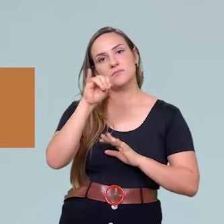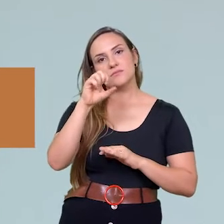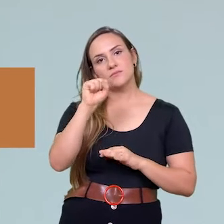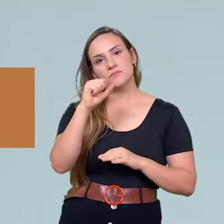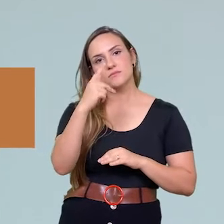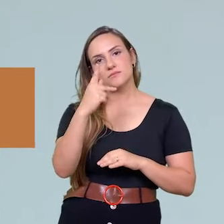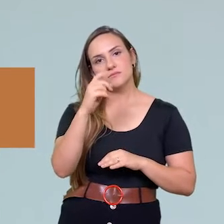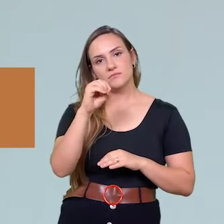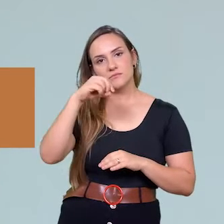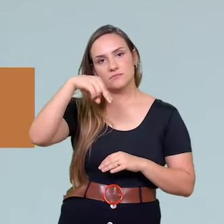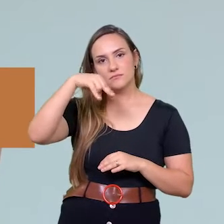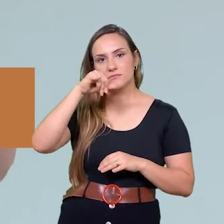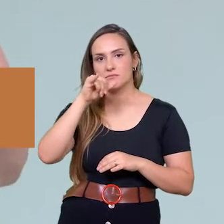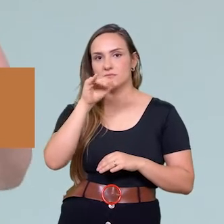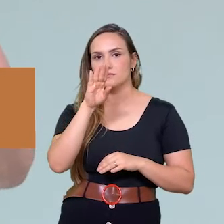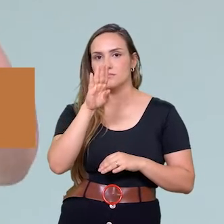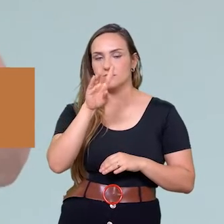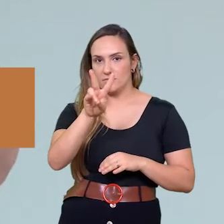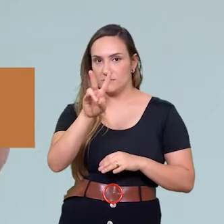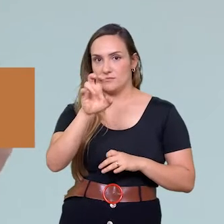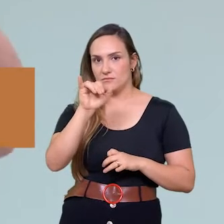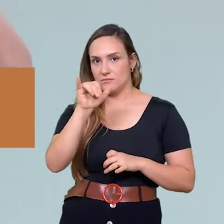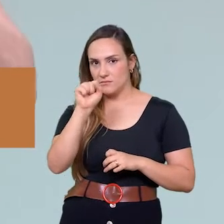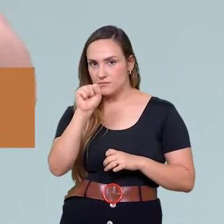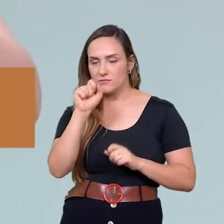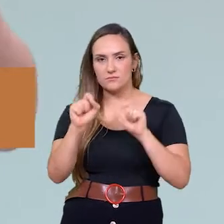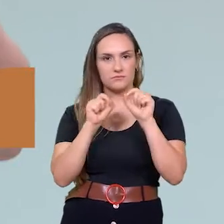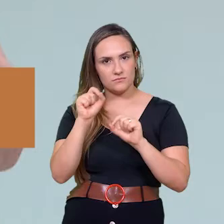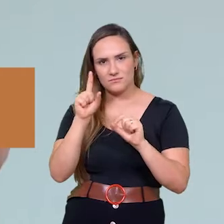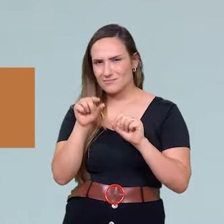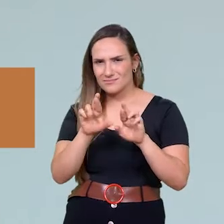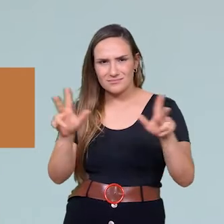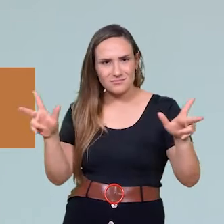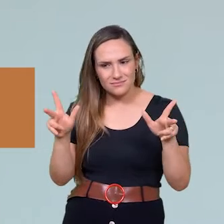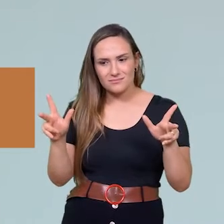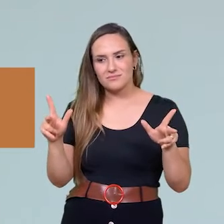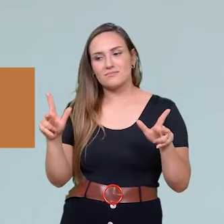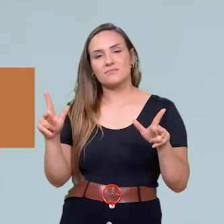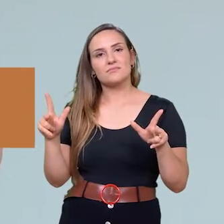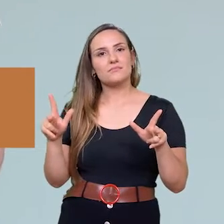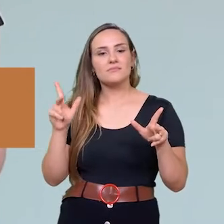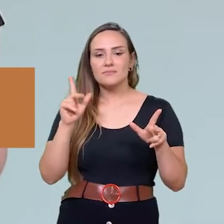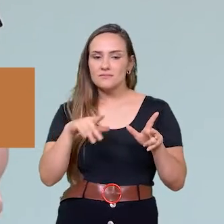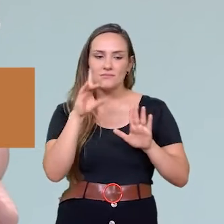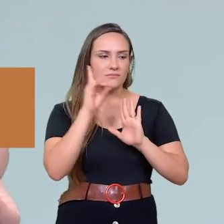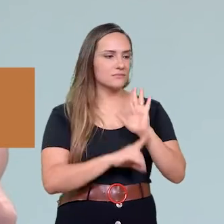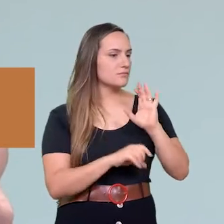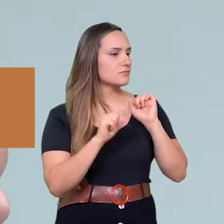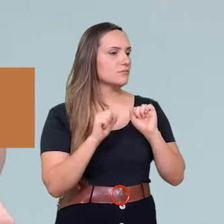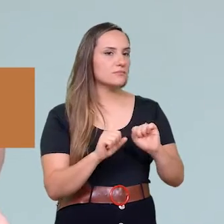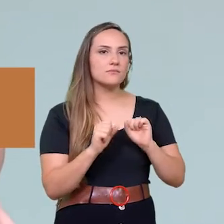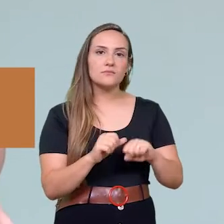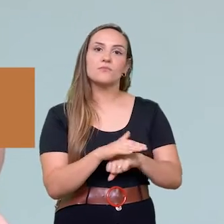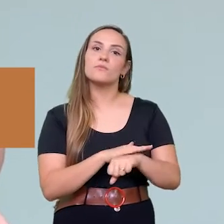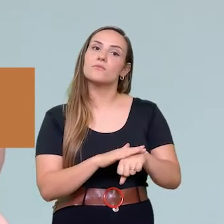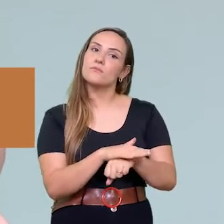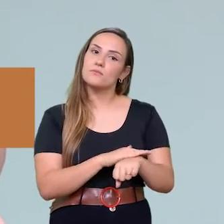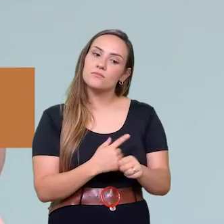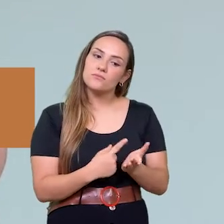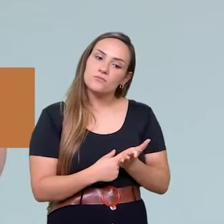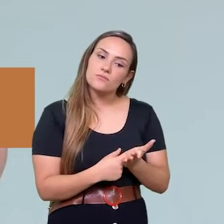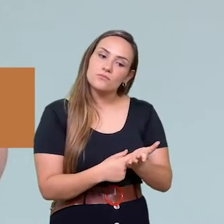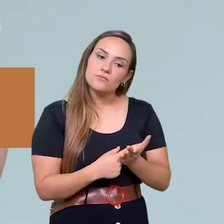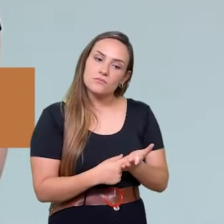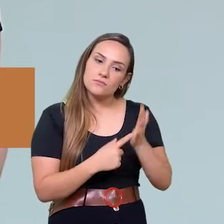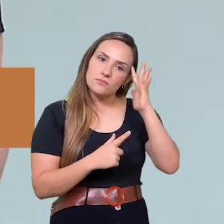situações de Estado, de filiação, né? Não, são todos direitos disponíveis, podem ser